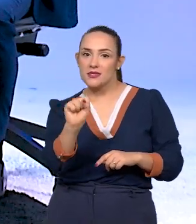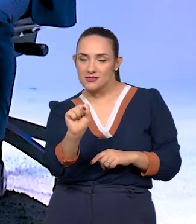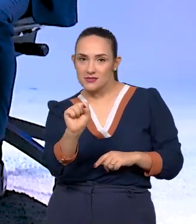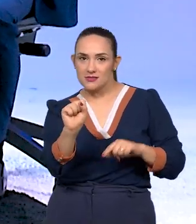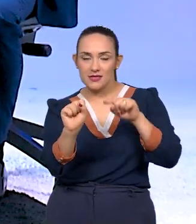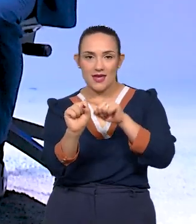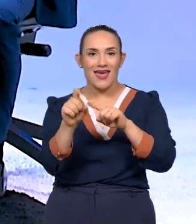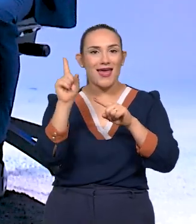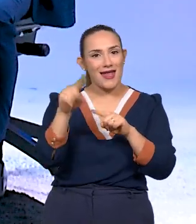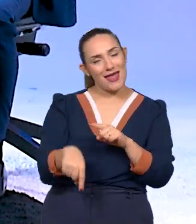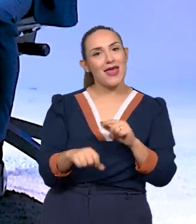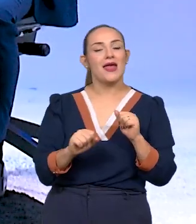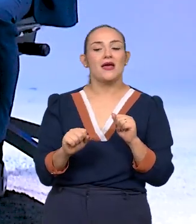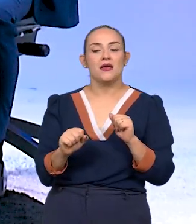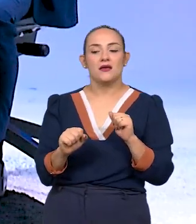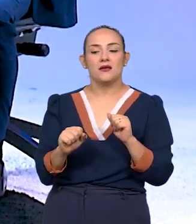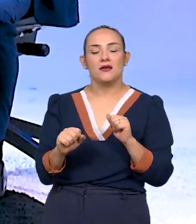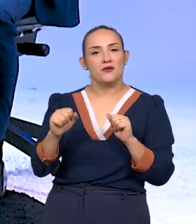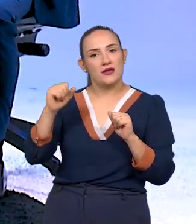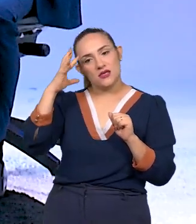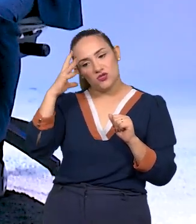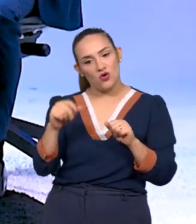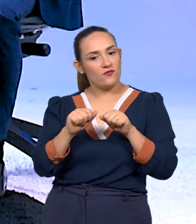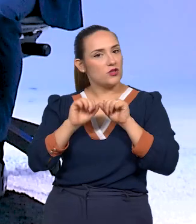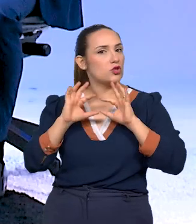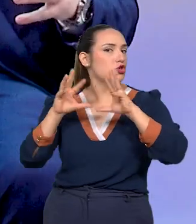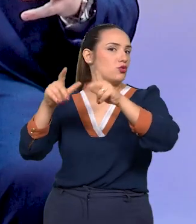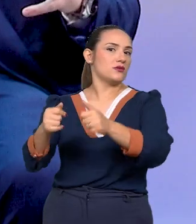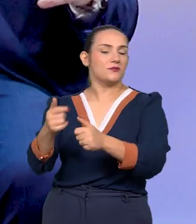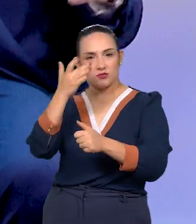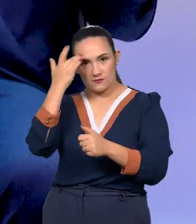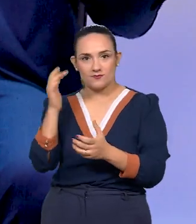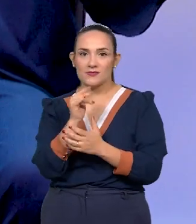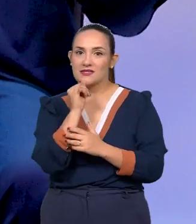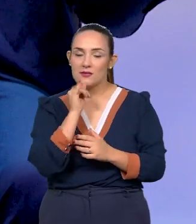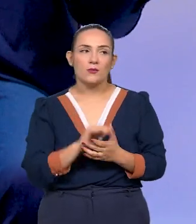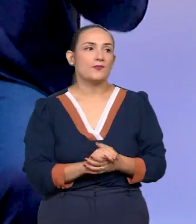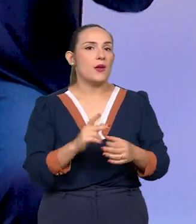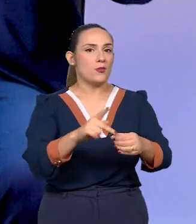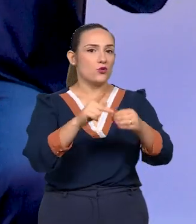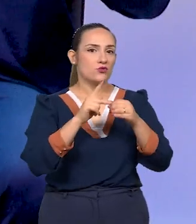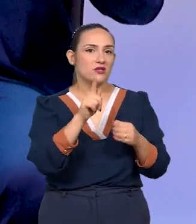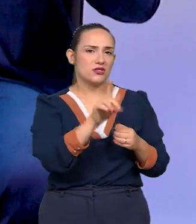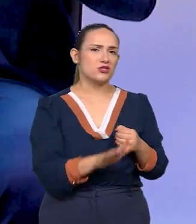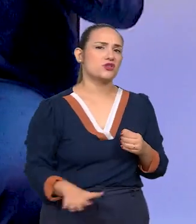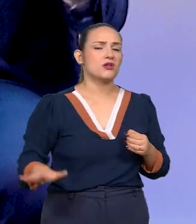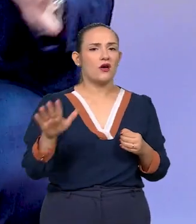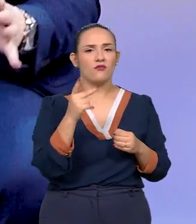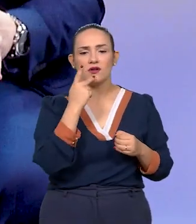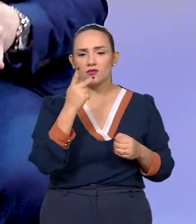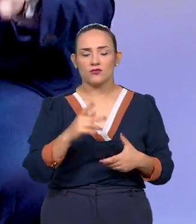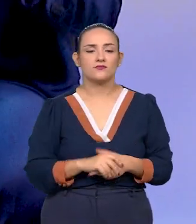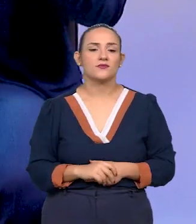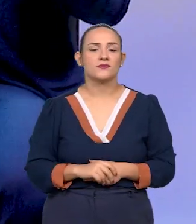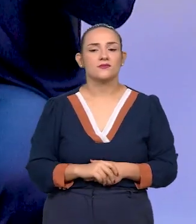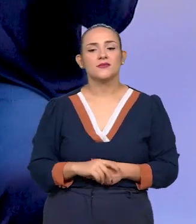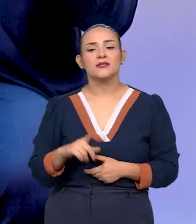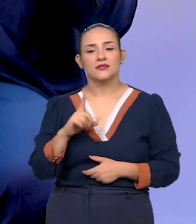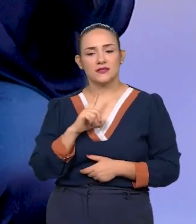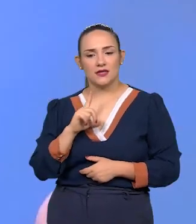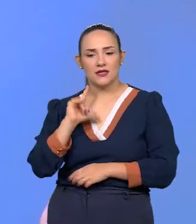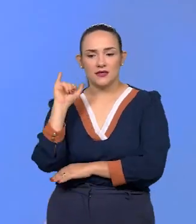a Procuradoria-Geral da Fazenda Nacional emitiu uma nota pública para a imprensa. Né? Nossa, vai começar a cobrar tributo retroativo.